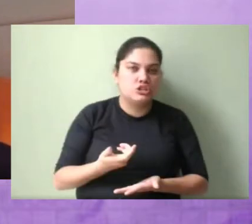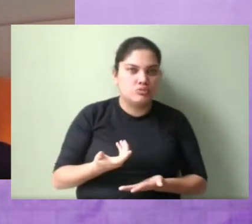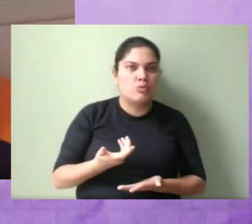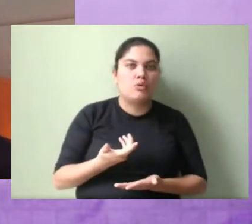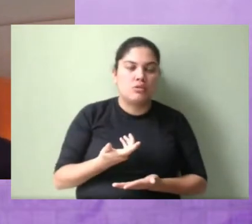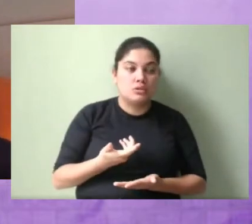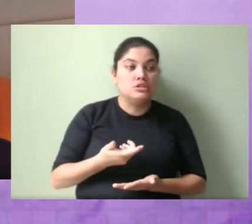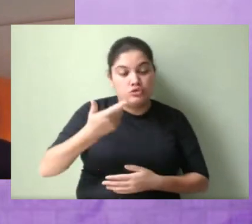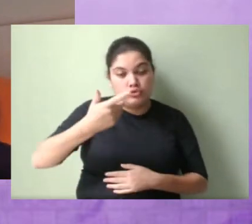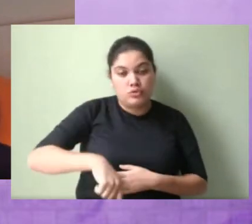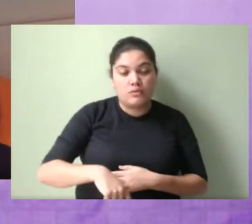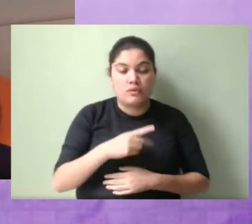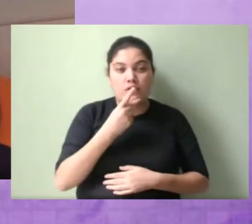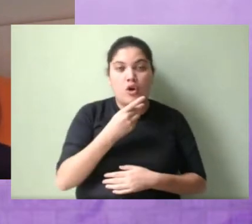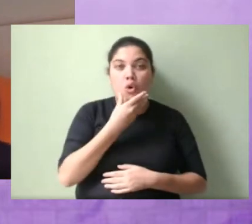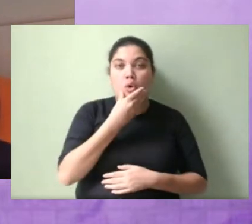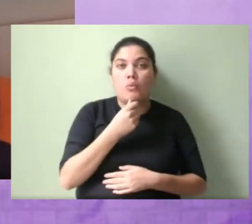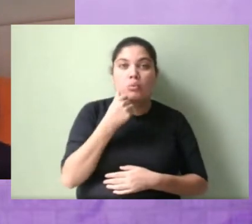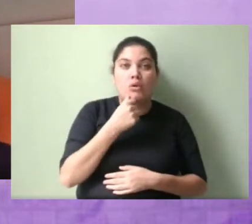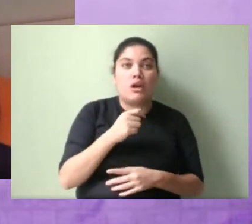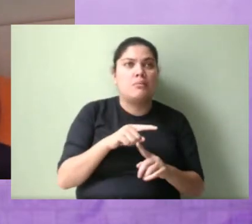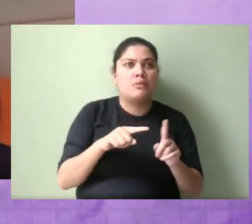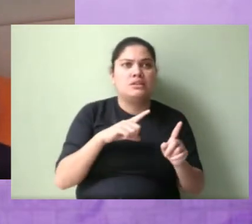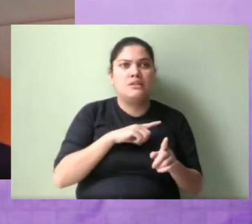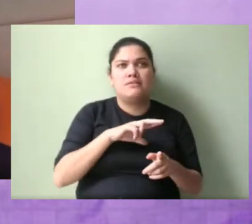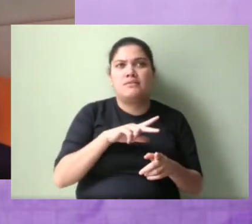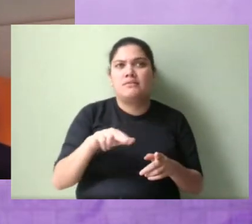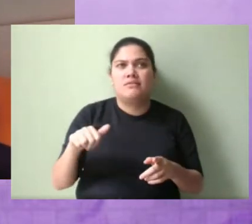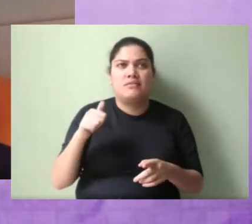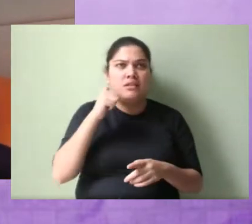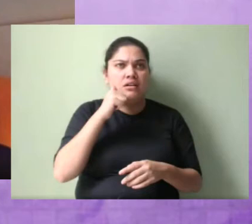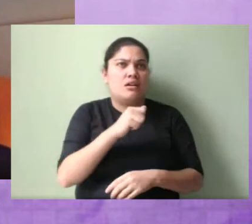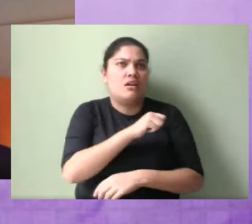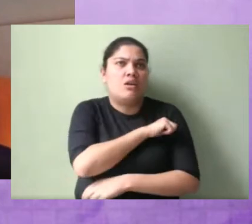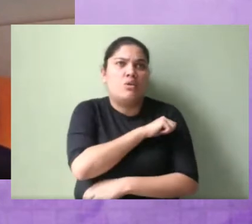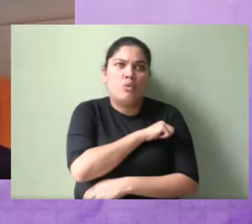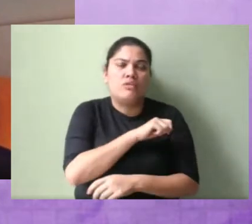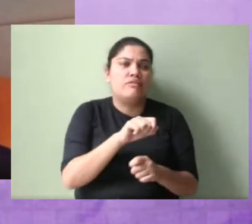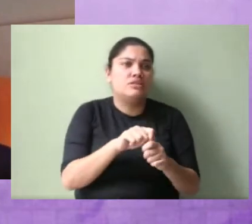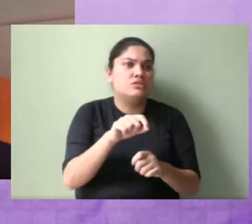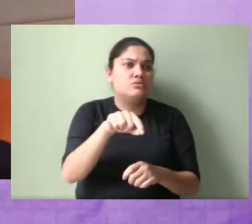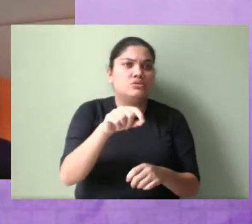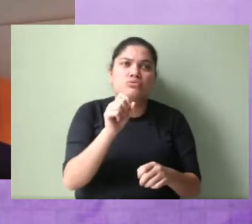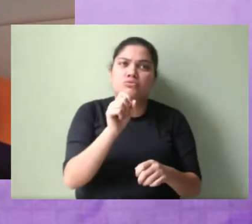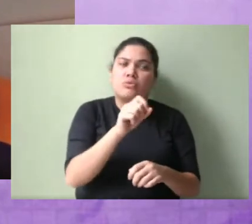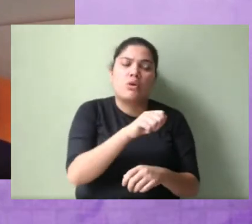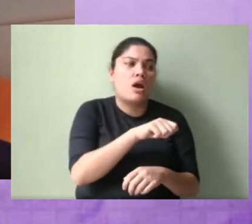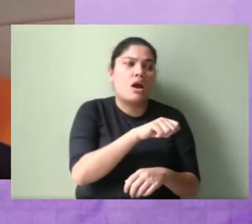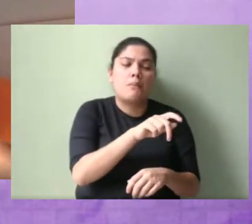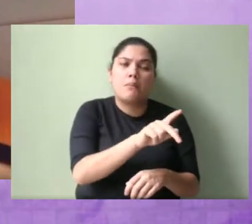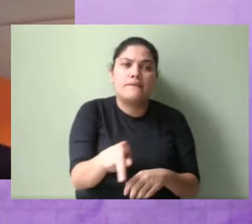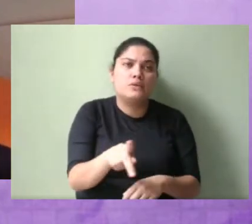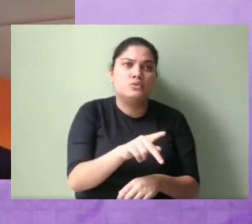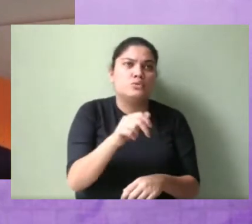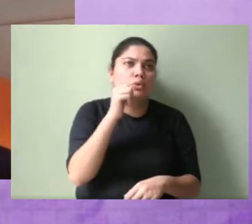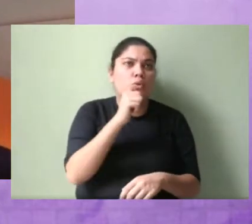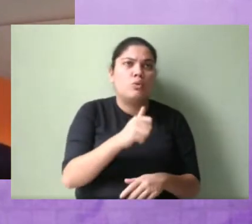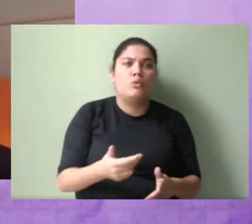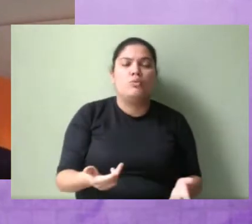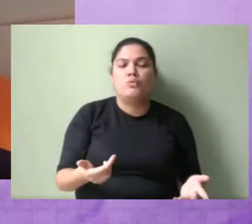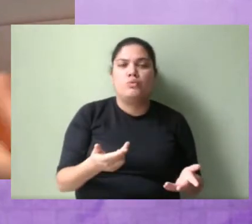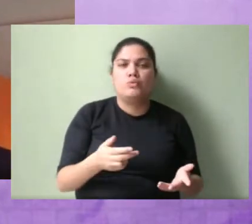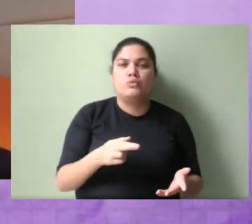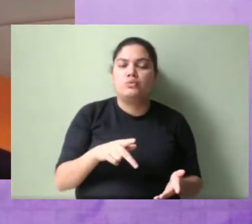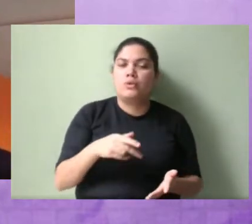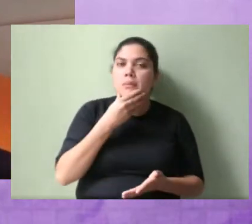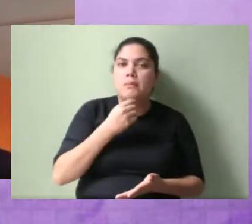tratamento snob, soberbo, é alimentado pelo machismo. E, de novo, a gente está falando homem e mulher, mas